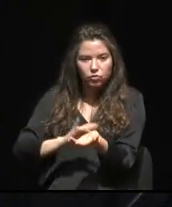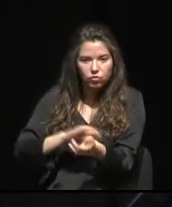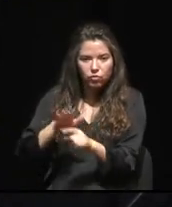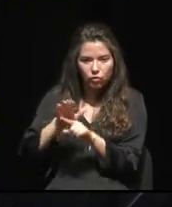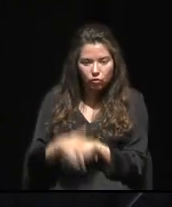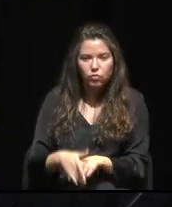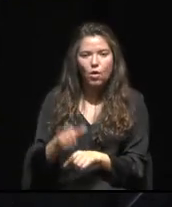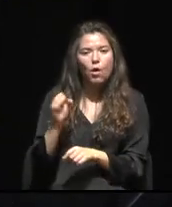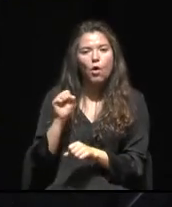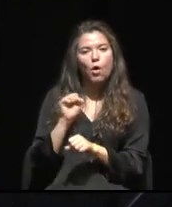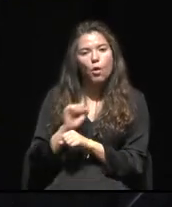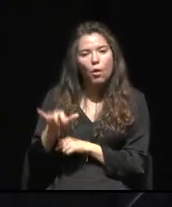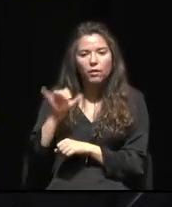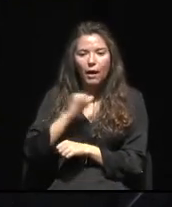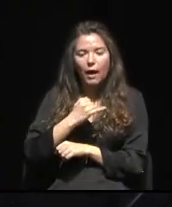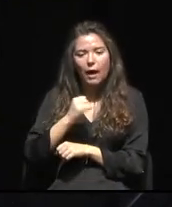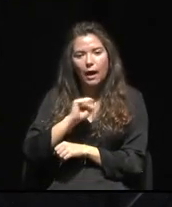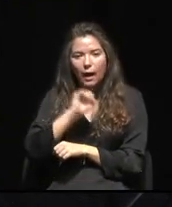fóbica